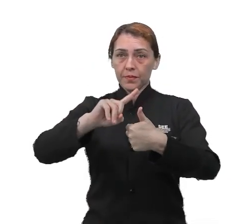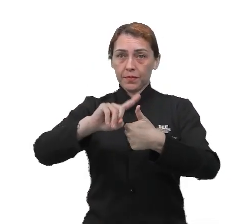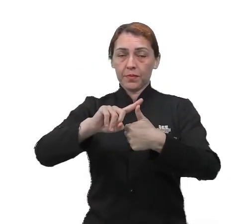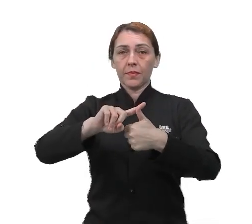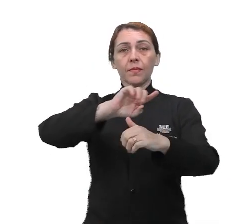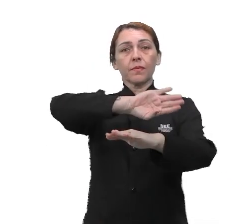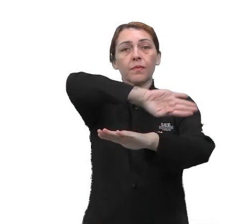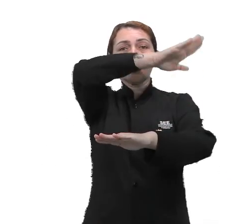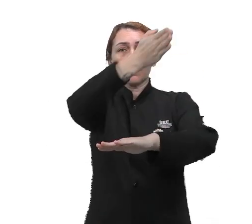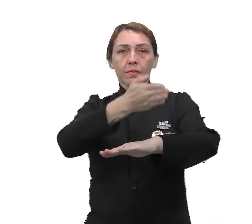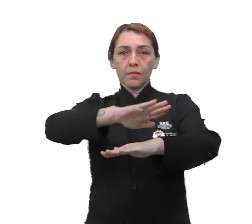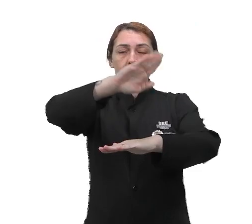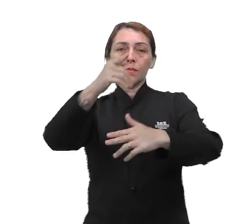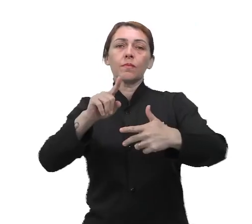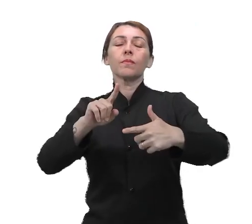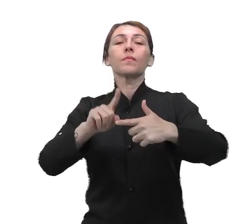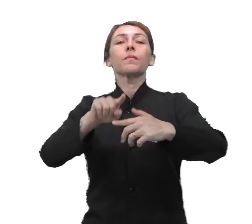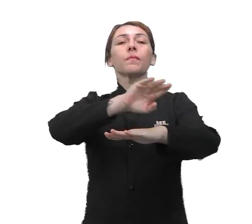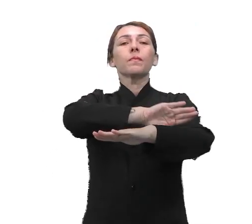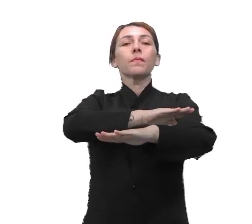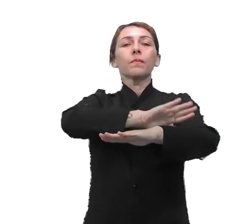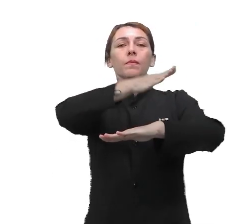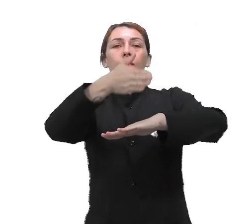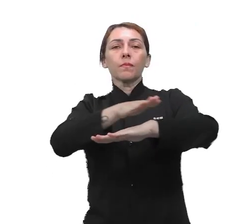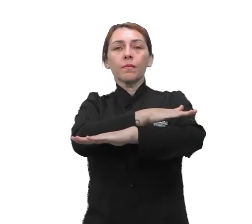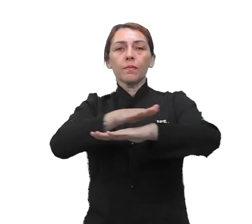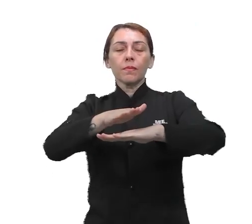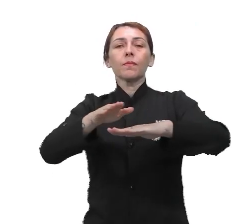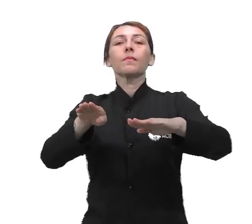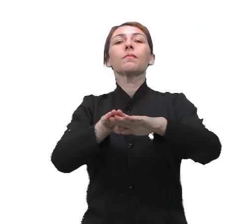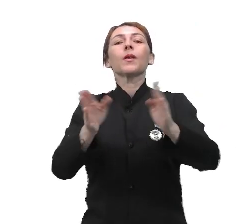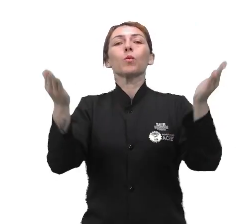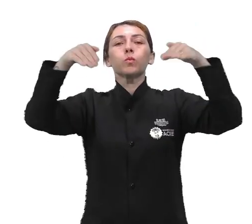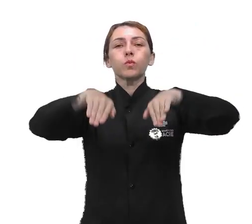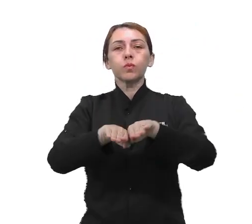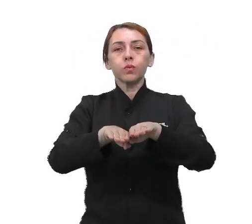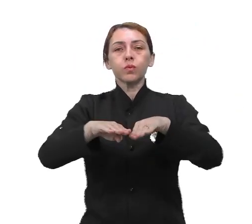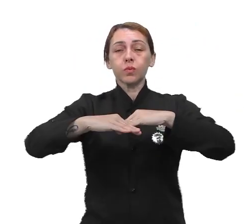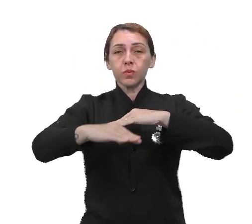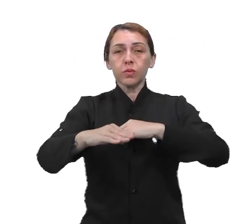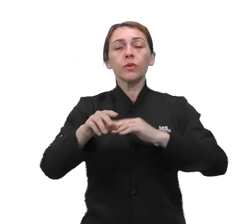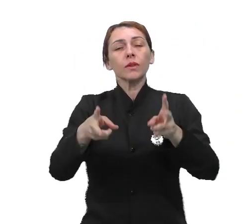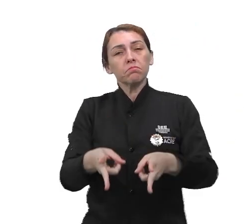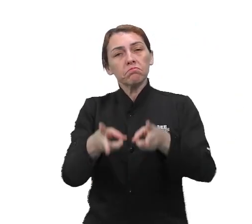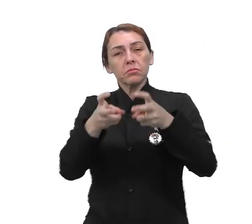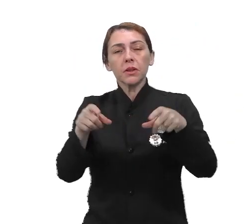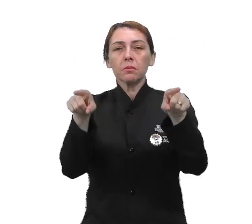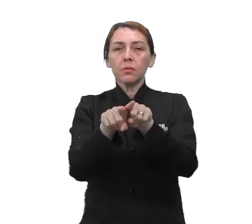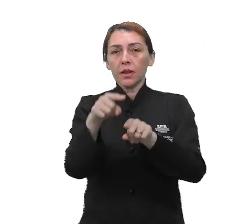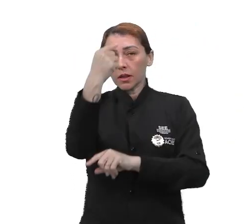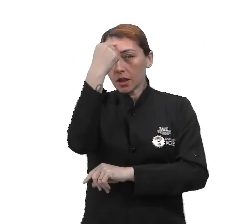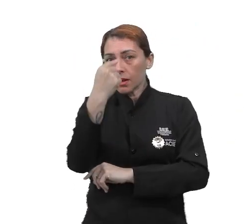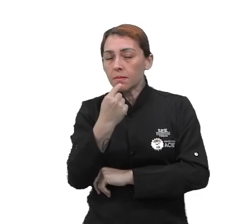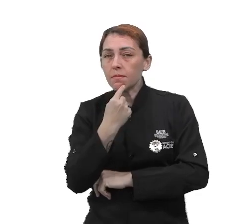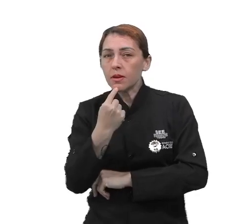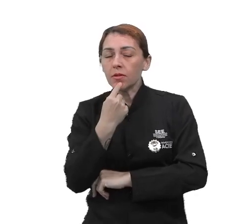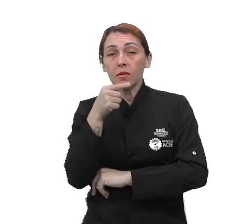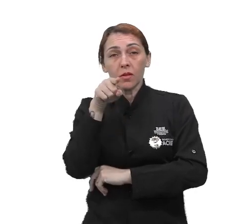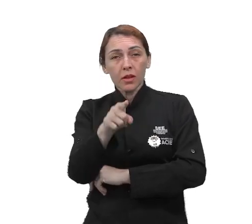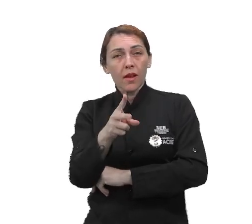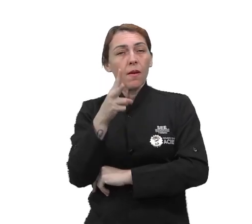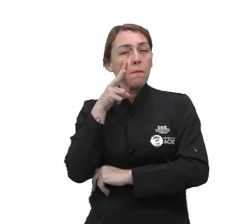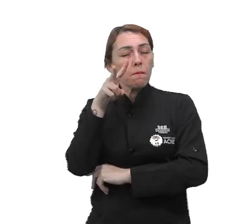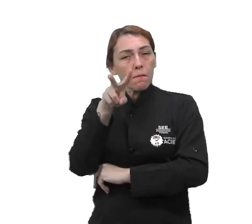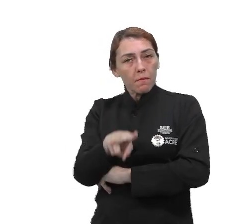as montanhas, planalto, planície e depressão, assim como vocês observam aí na imagem. Então, você